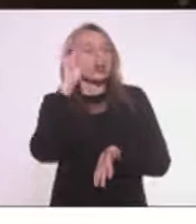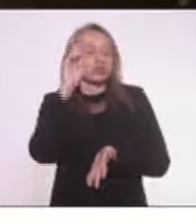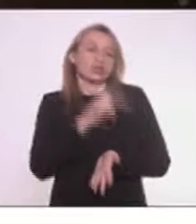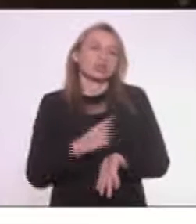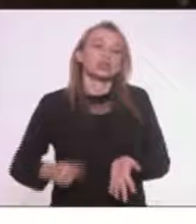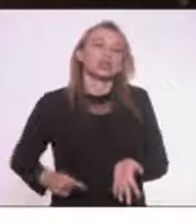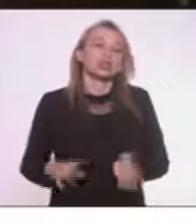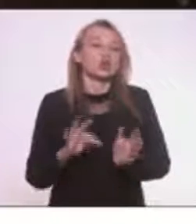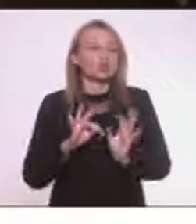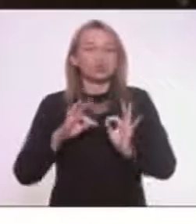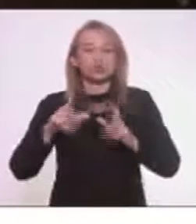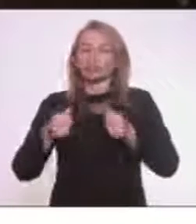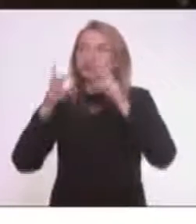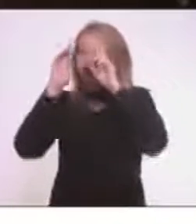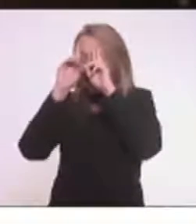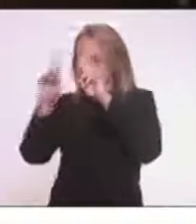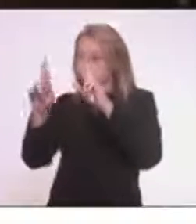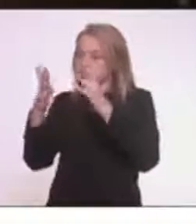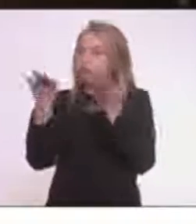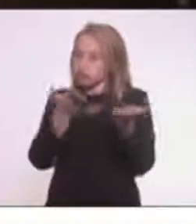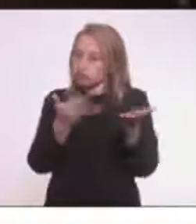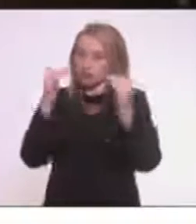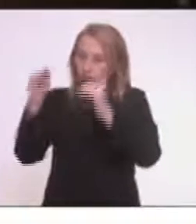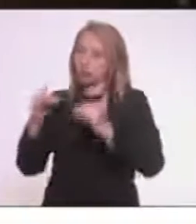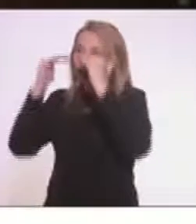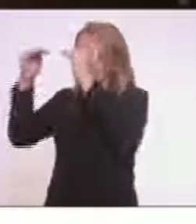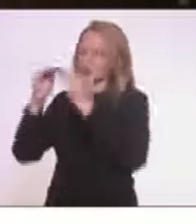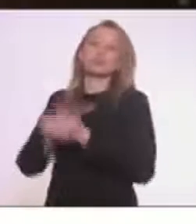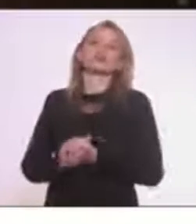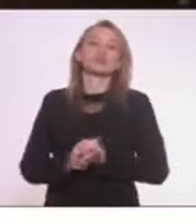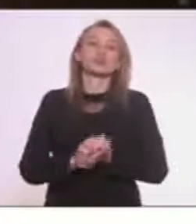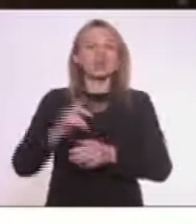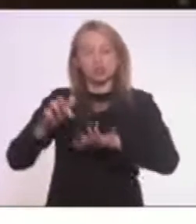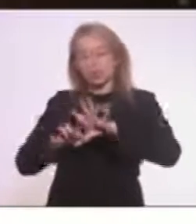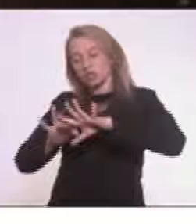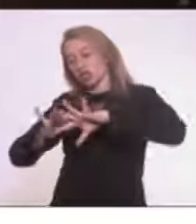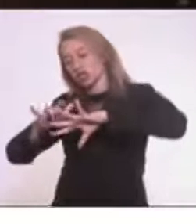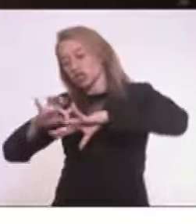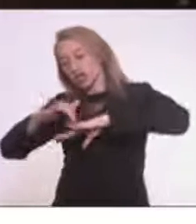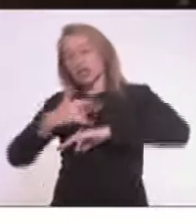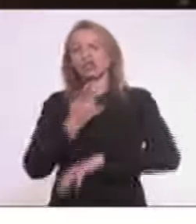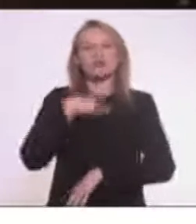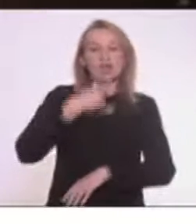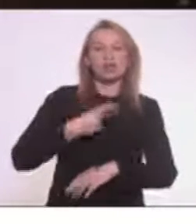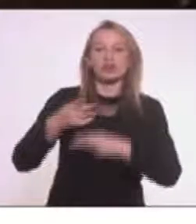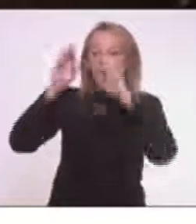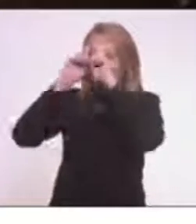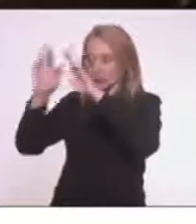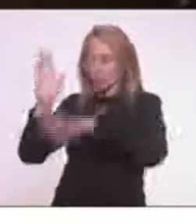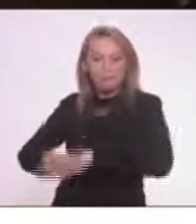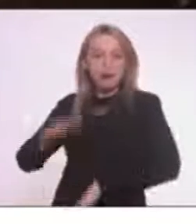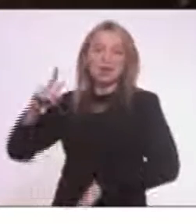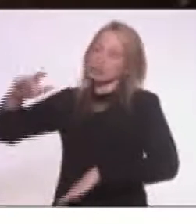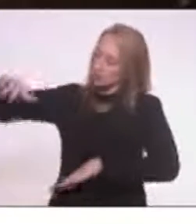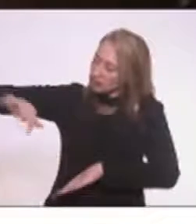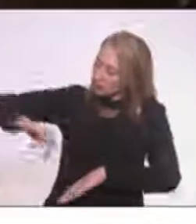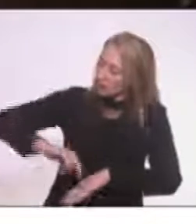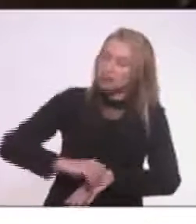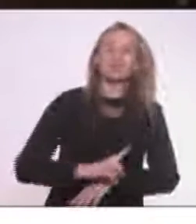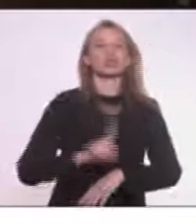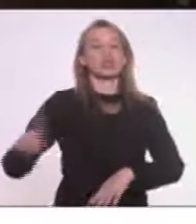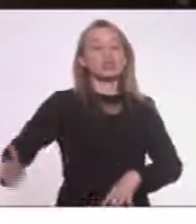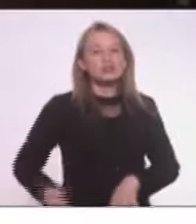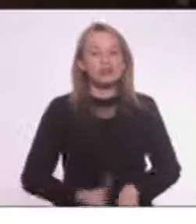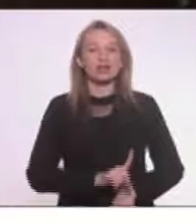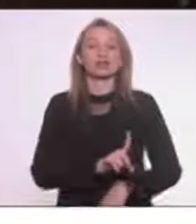presidente, todo respeito a Vossa Excelência, inclusive Vossa Excelência estava subindo a escada, eu falei que respeito mais ainda o fato de Vossa Excelência ter descido para me fazer